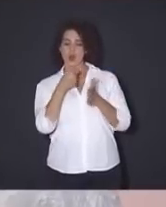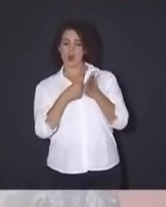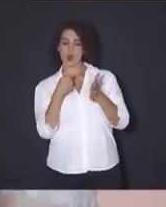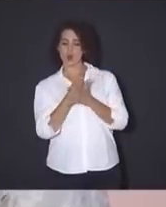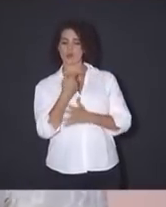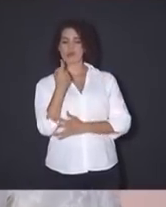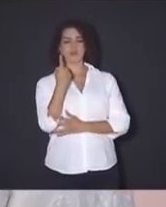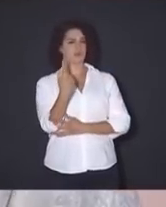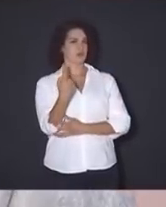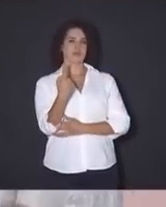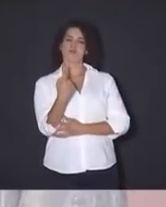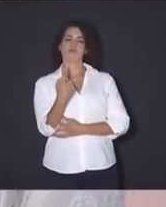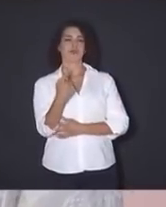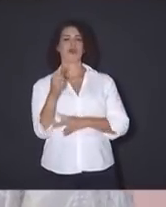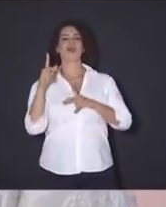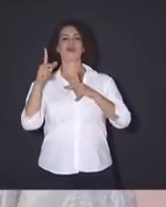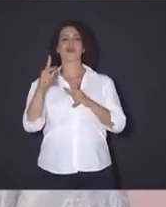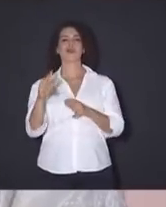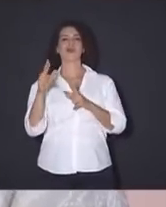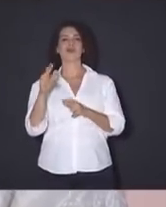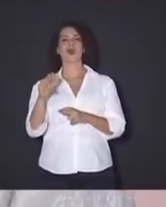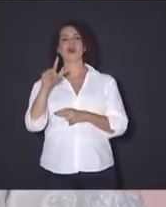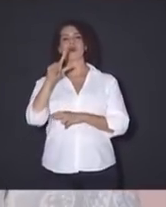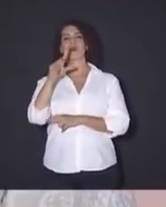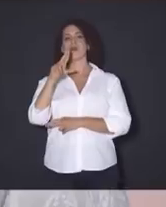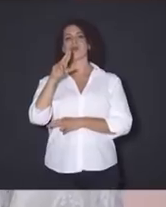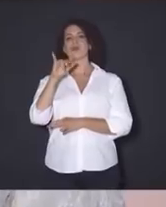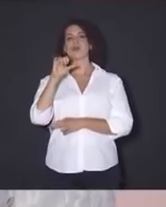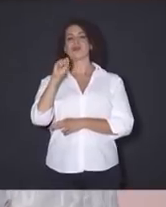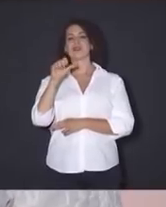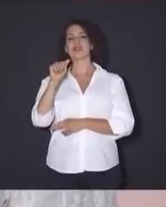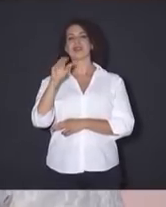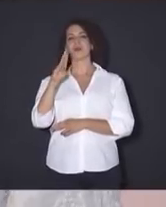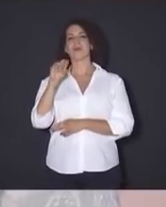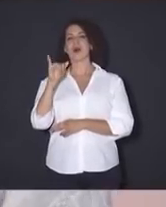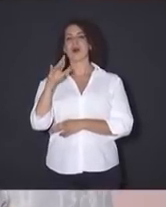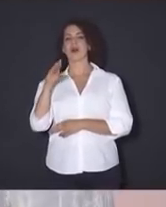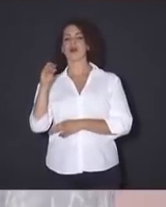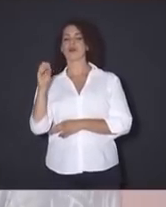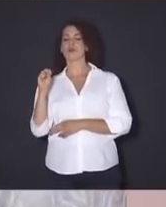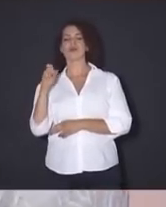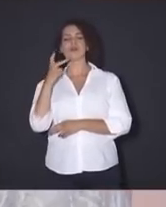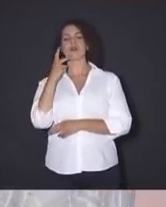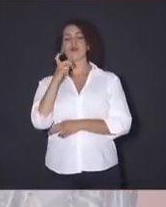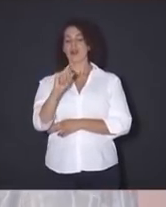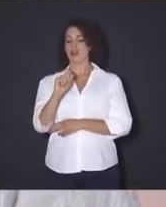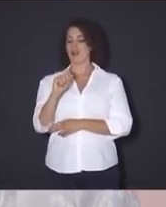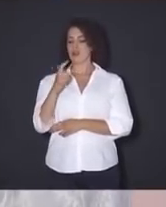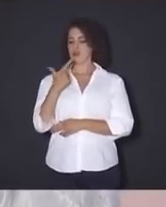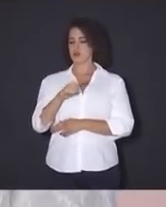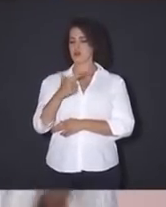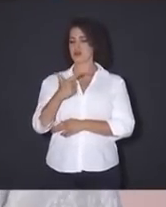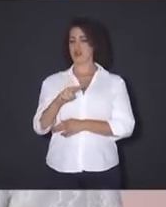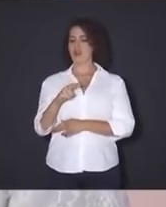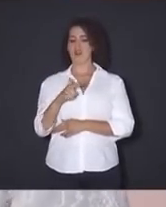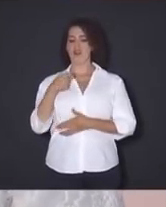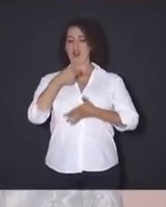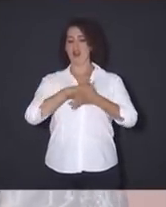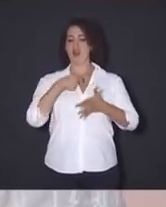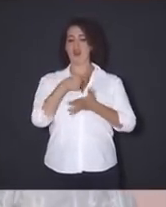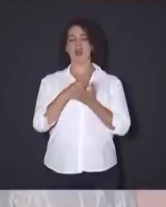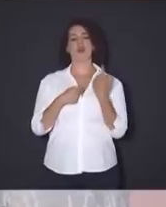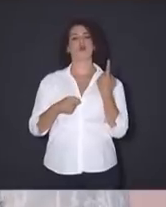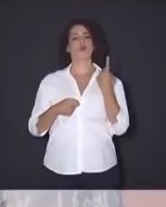lembra falava a nossa saudosa luisa bairros que ela afirmava não existe saídas individuais para